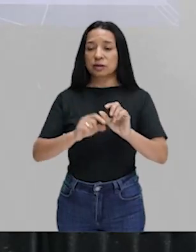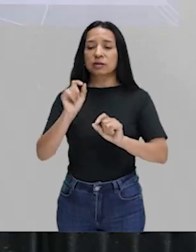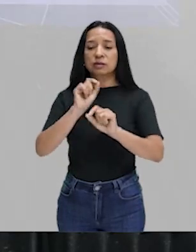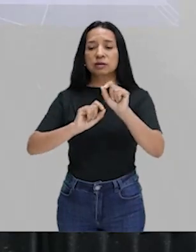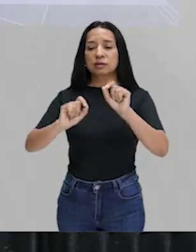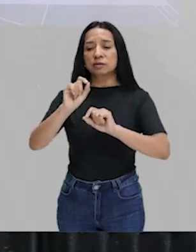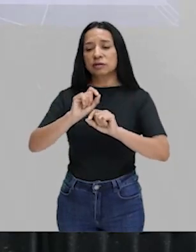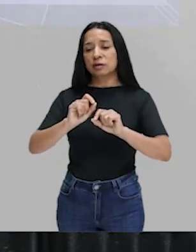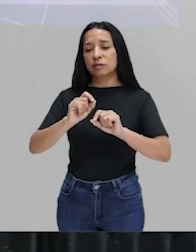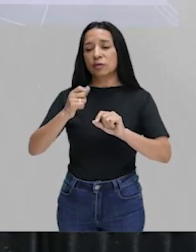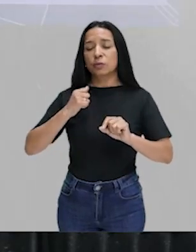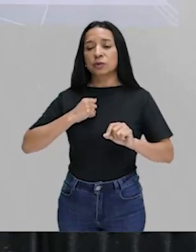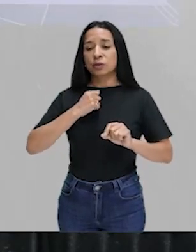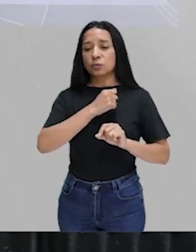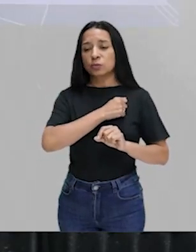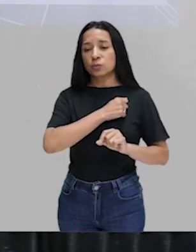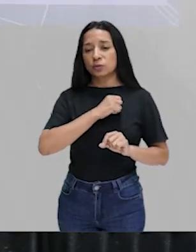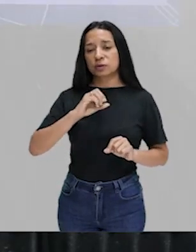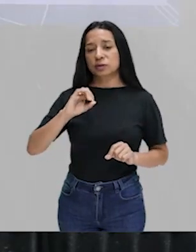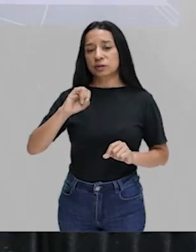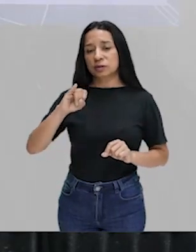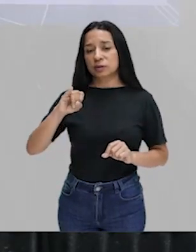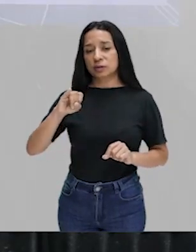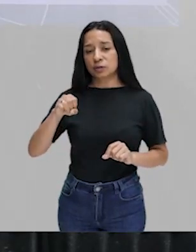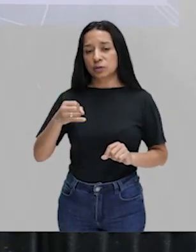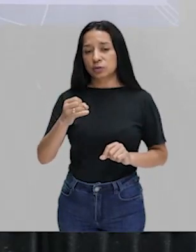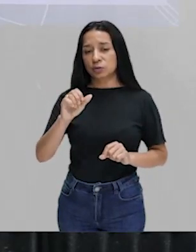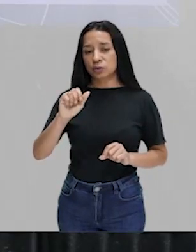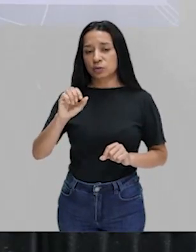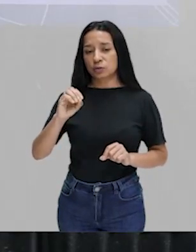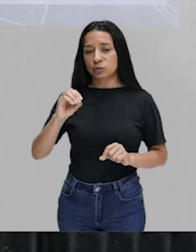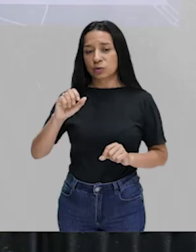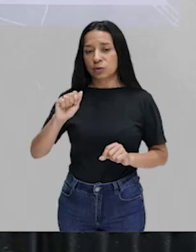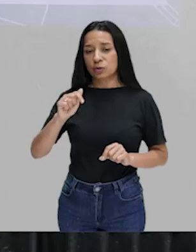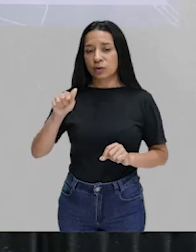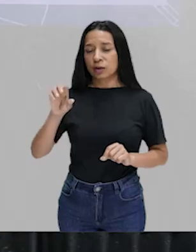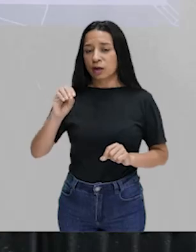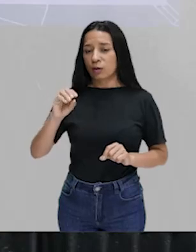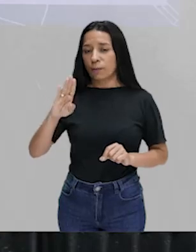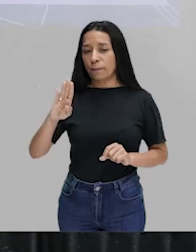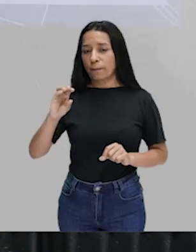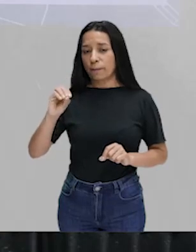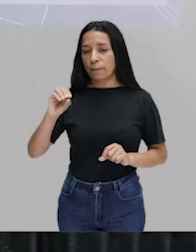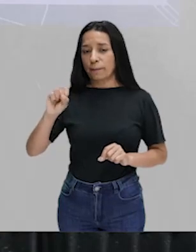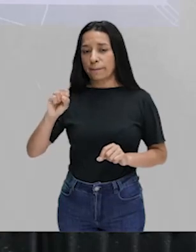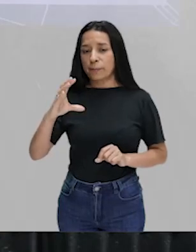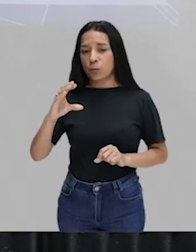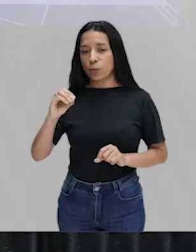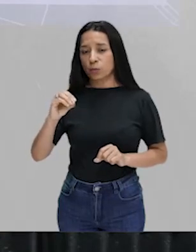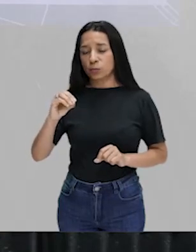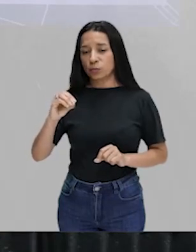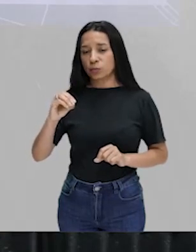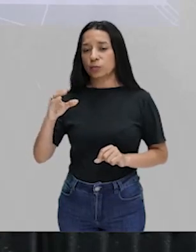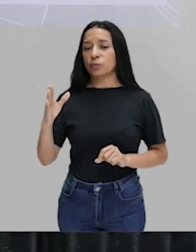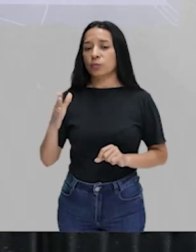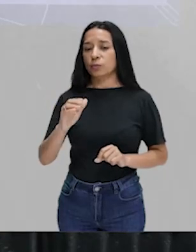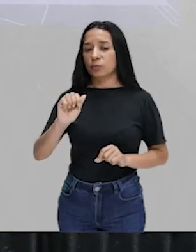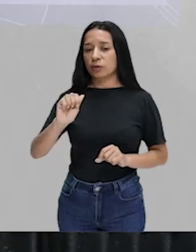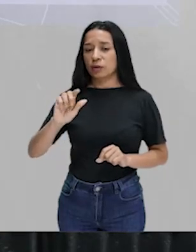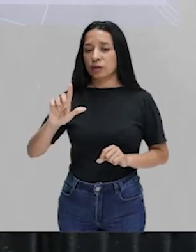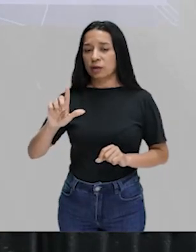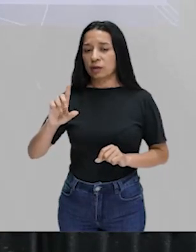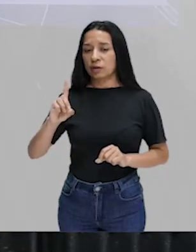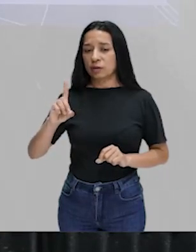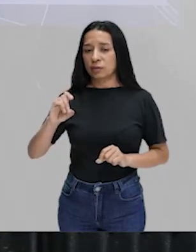os autores? João Bosco e Aldir Blanc. Talvez você ainda não tenha ouvido essa música, mas